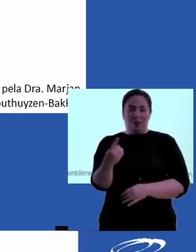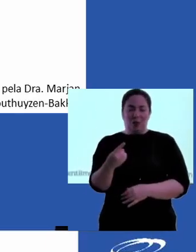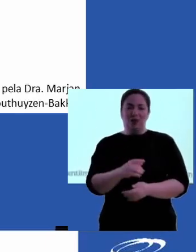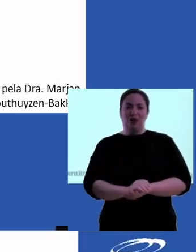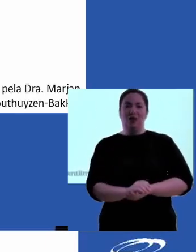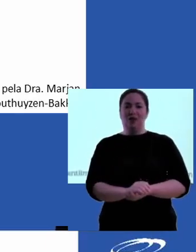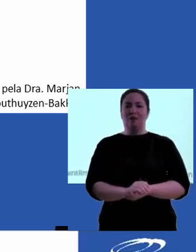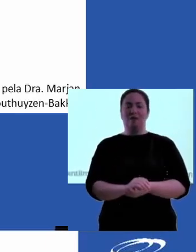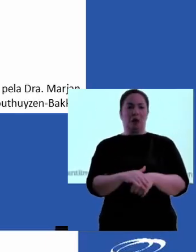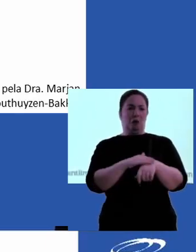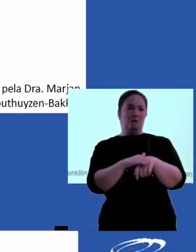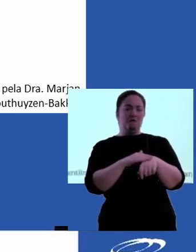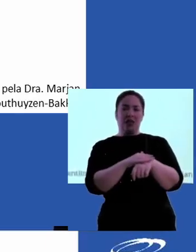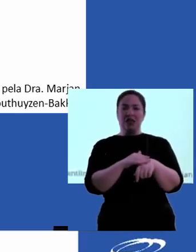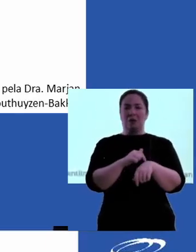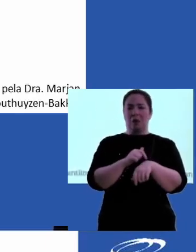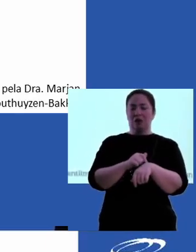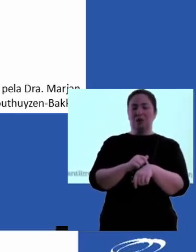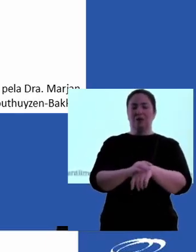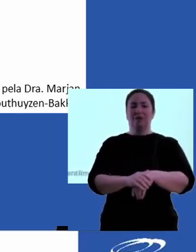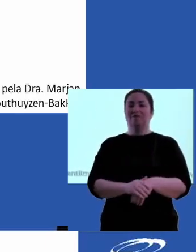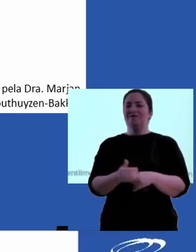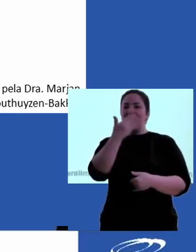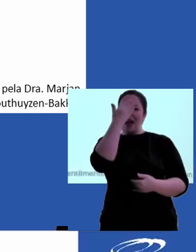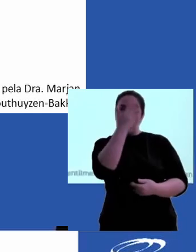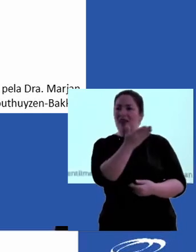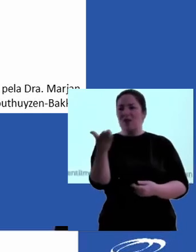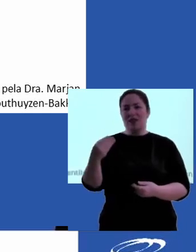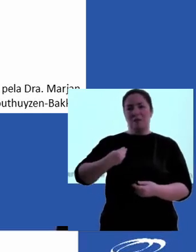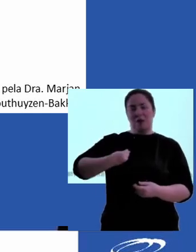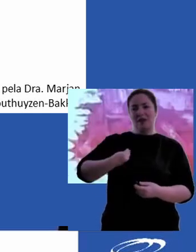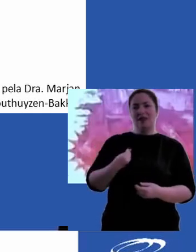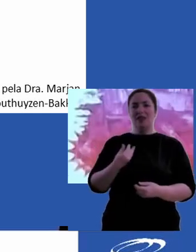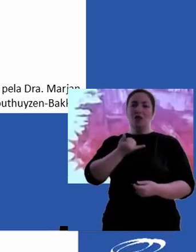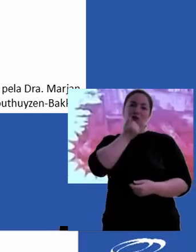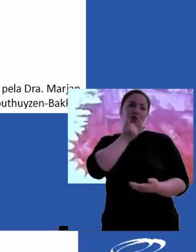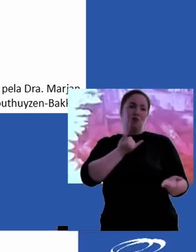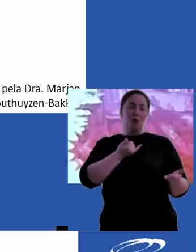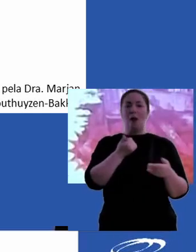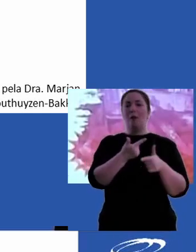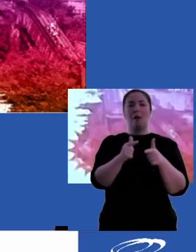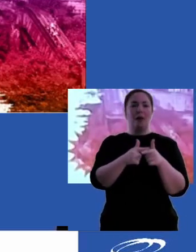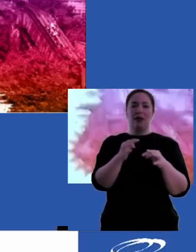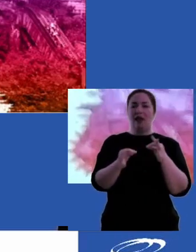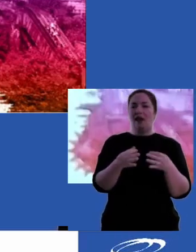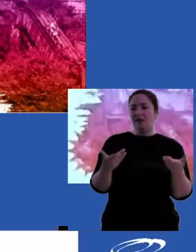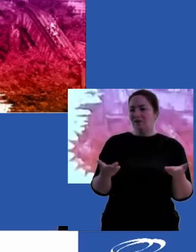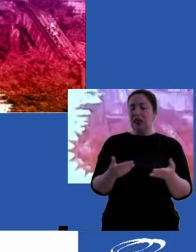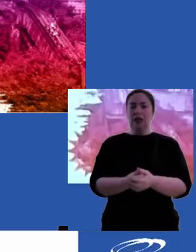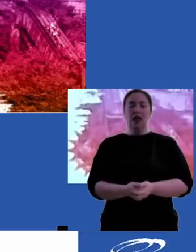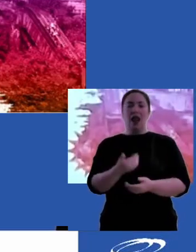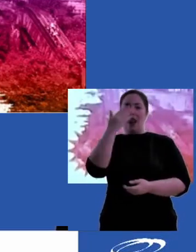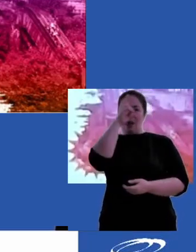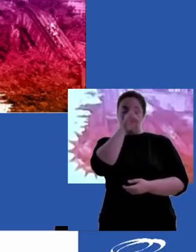na discussão. Eu agradeço muito a presença de todos, peço desculpas pelas intercorrências aí. Gostaria de lembrar que